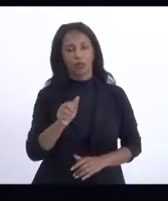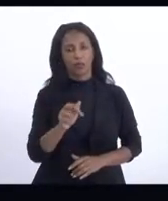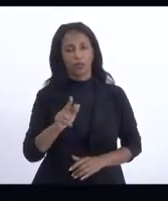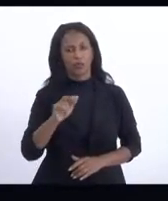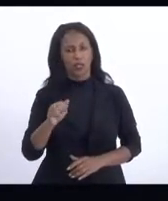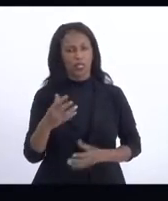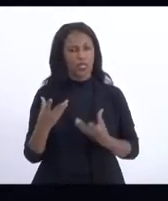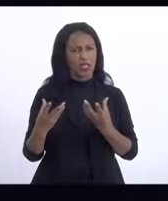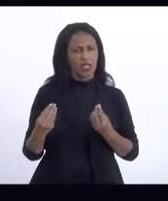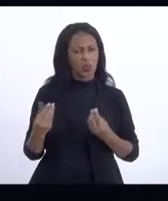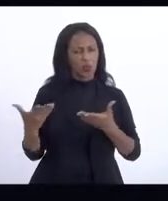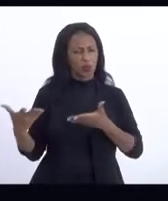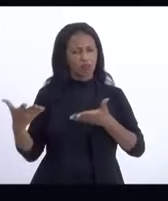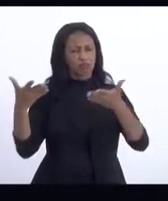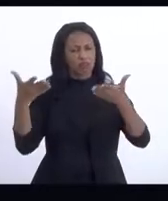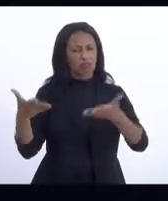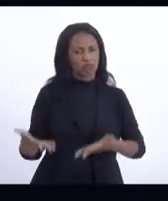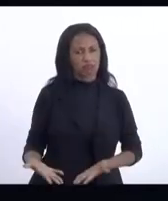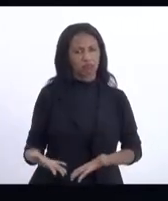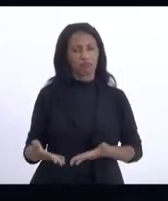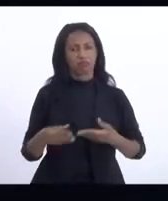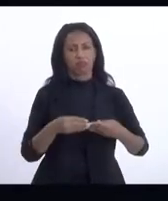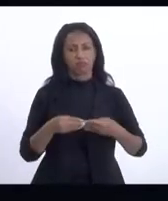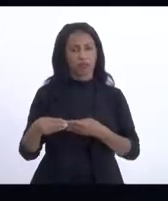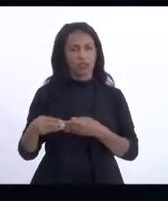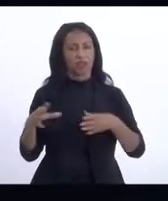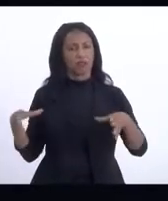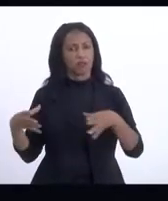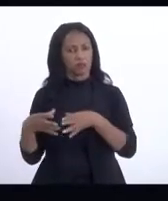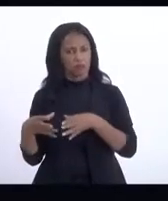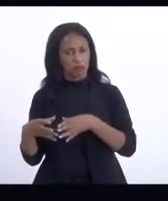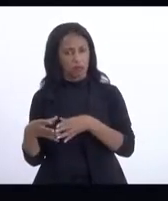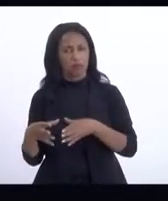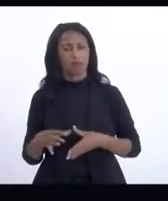que com muita maestria toca com a sua equipe,